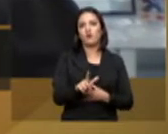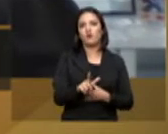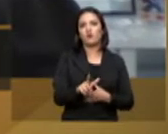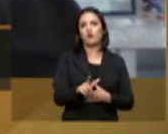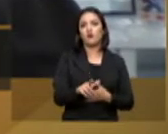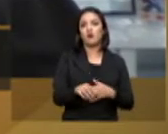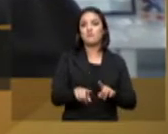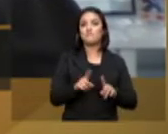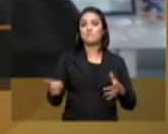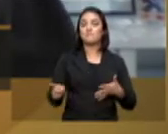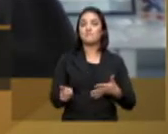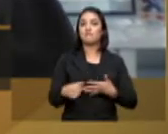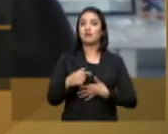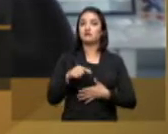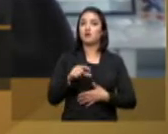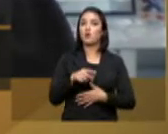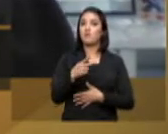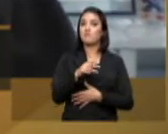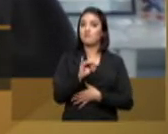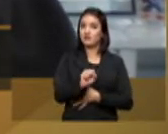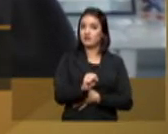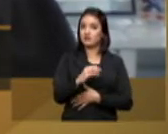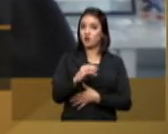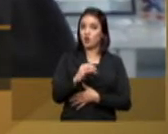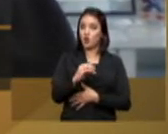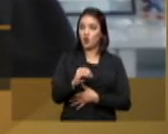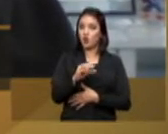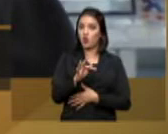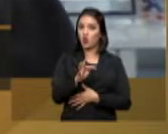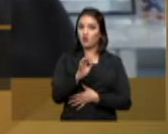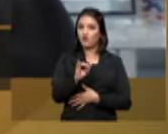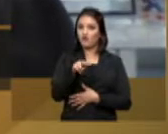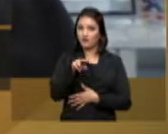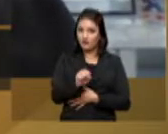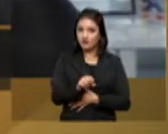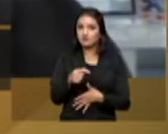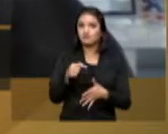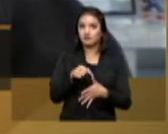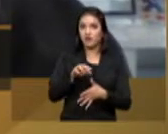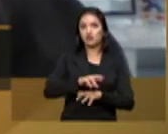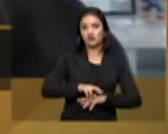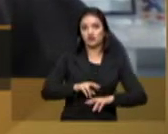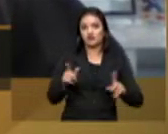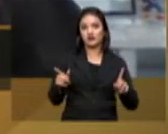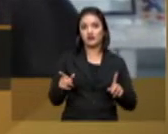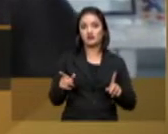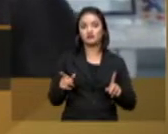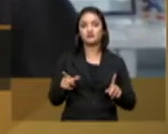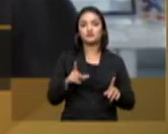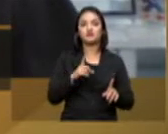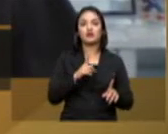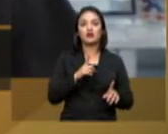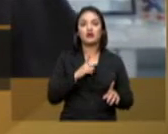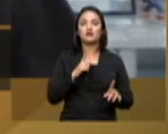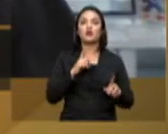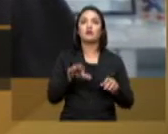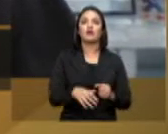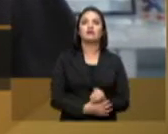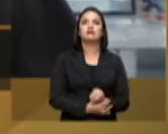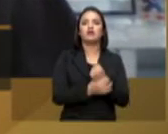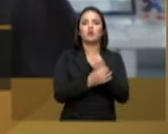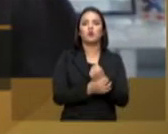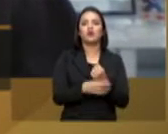PIS/COFINS, que dá conta de financiar, talvez, a missão mais importante da Carta Constitucional, que é a Seguridade